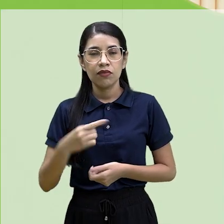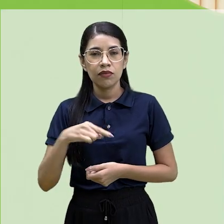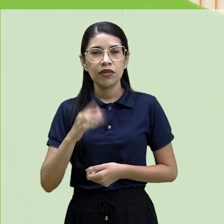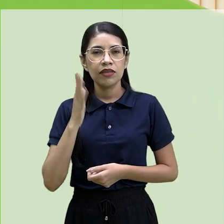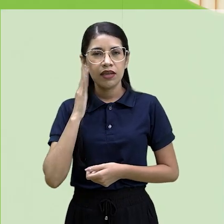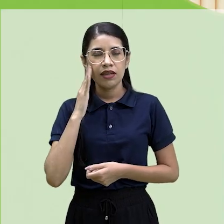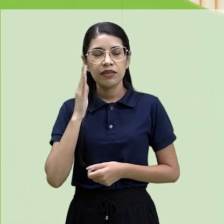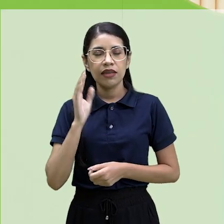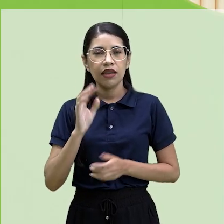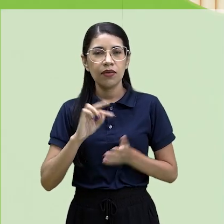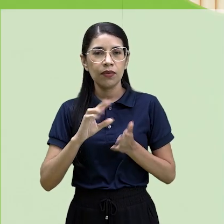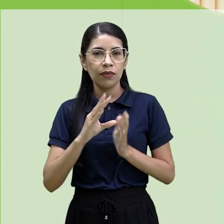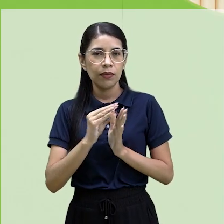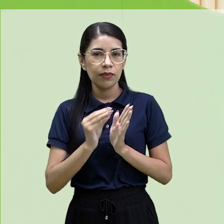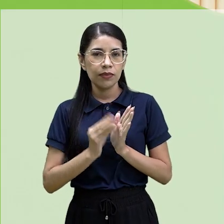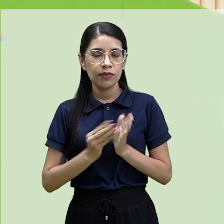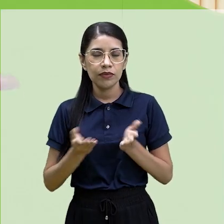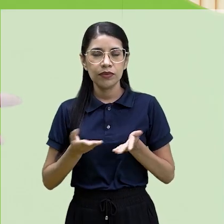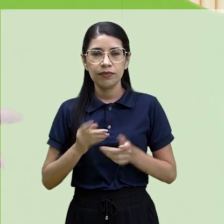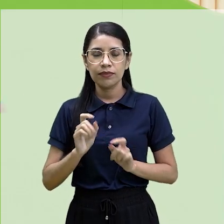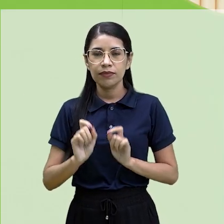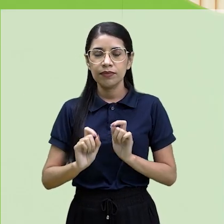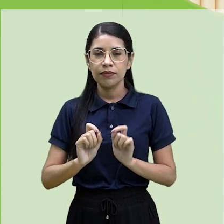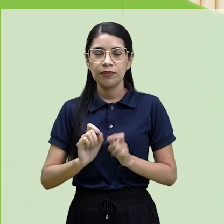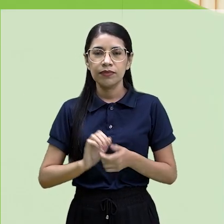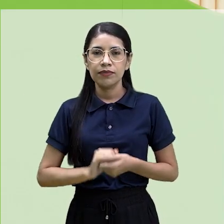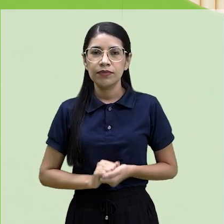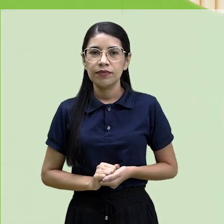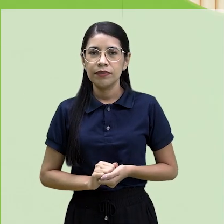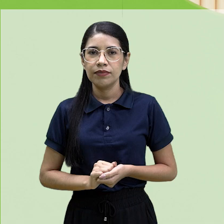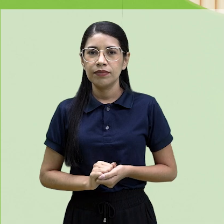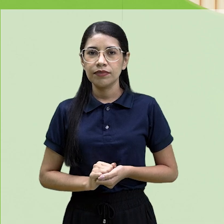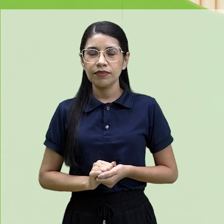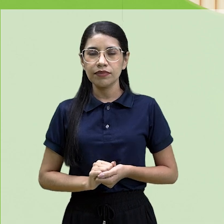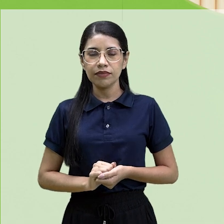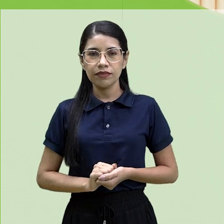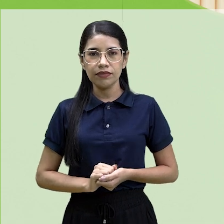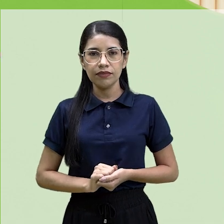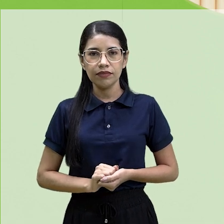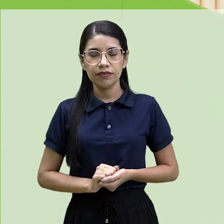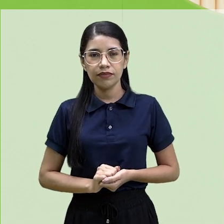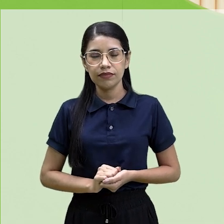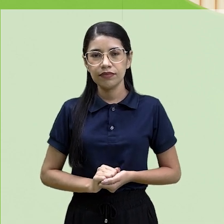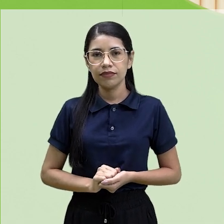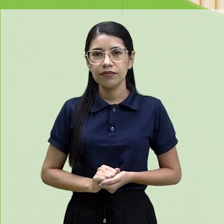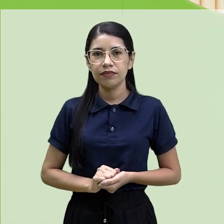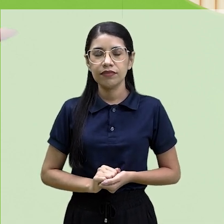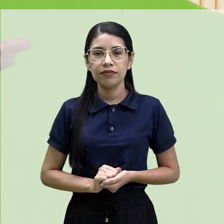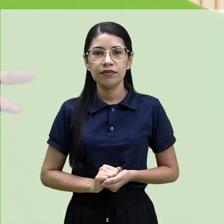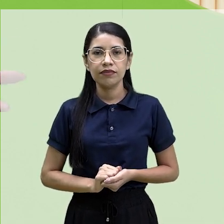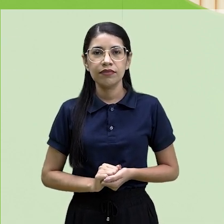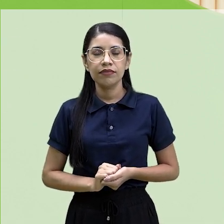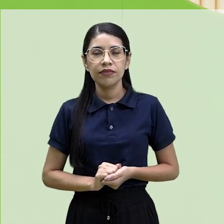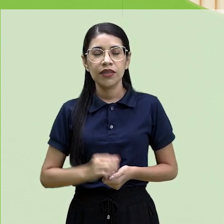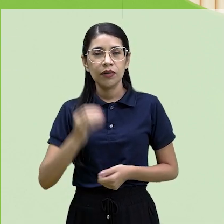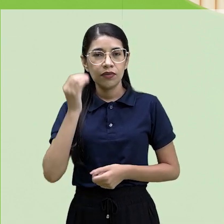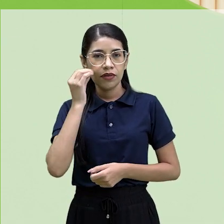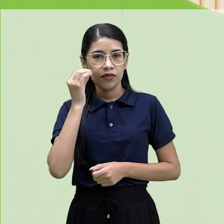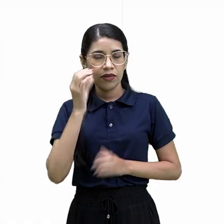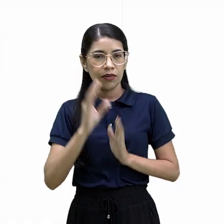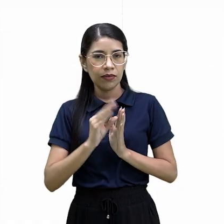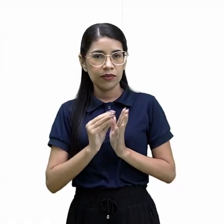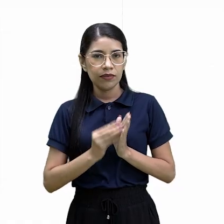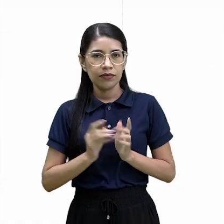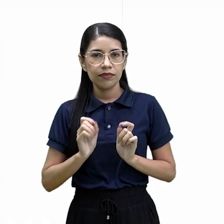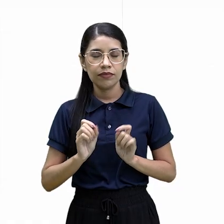estejam curiosos para saber qual é o objeto de conhecimento e o detalhamento. Vamos juntos